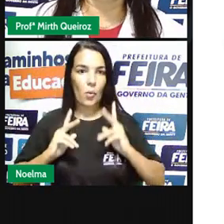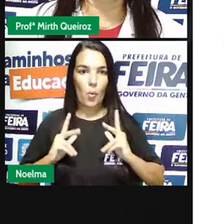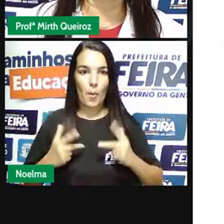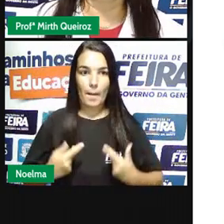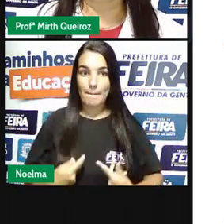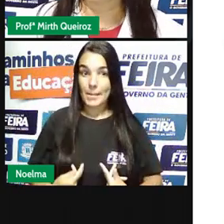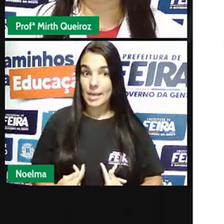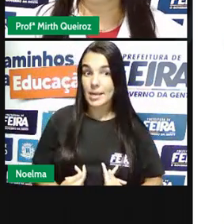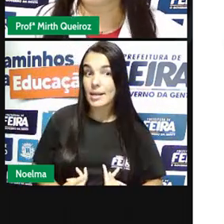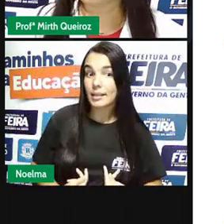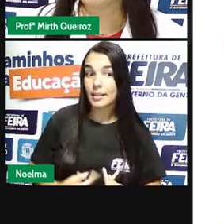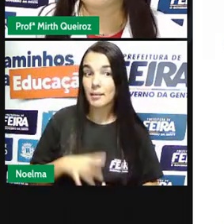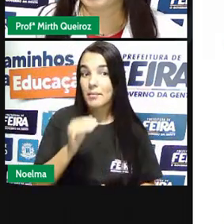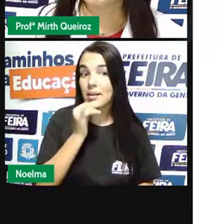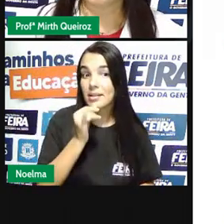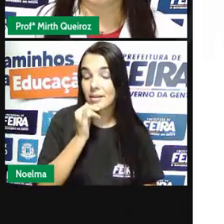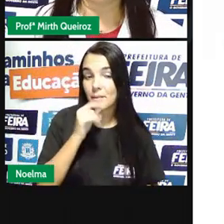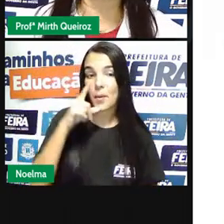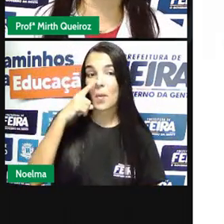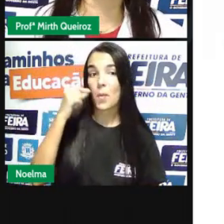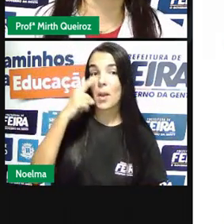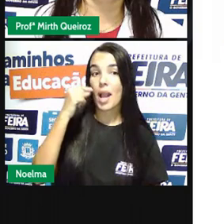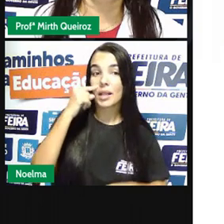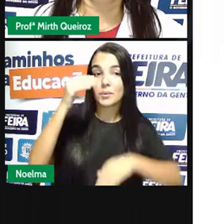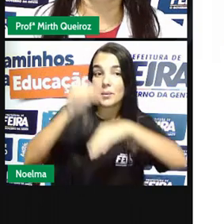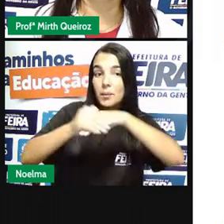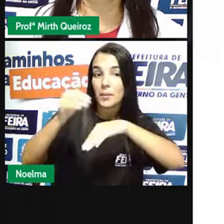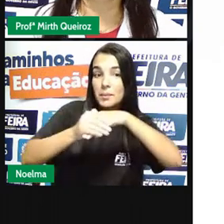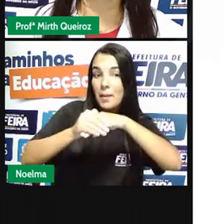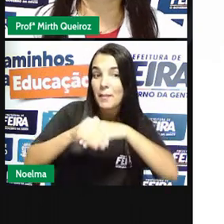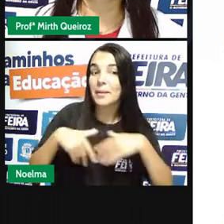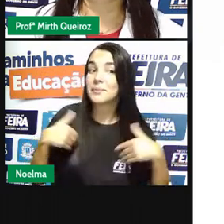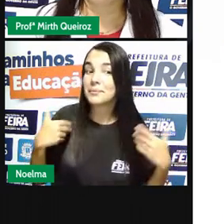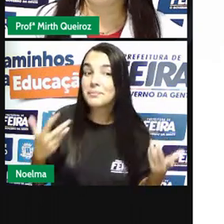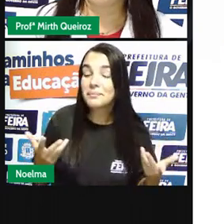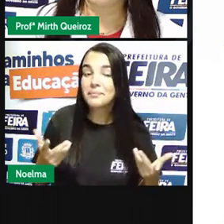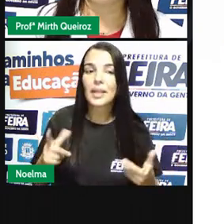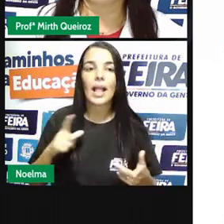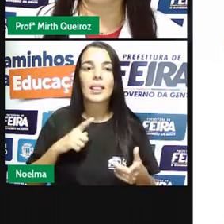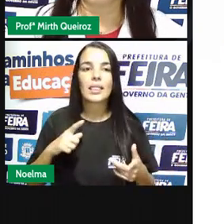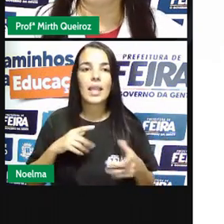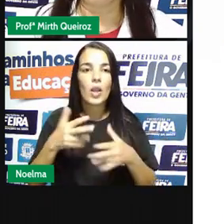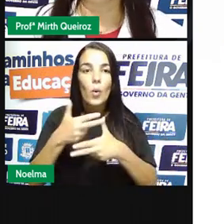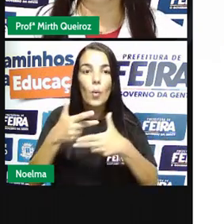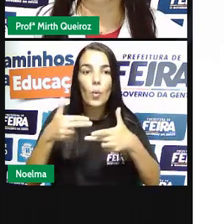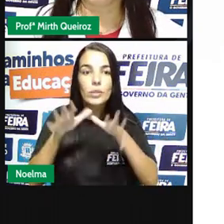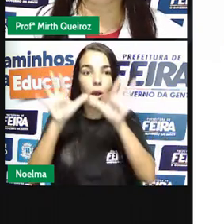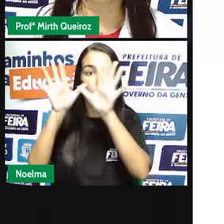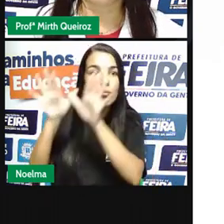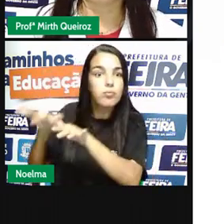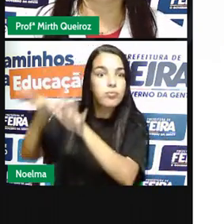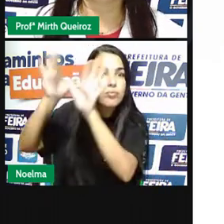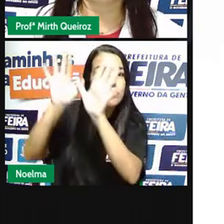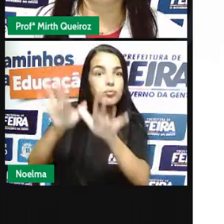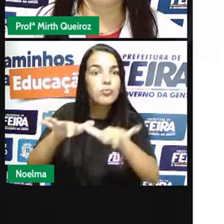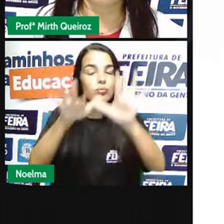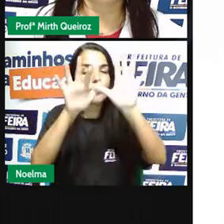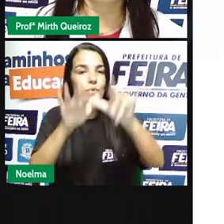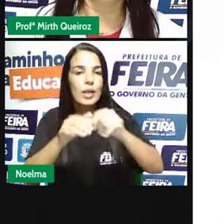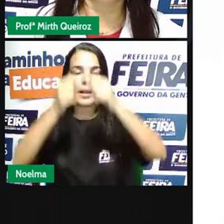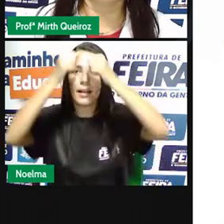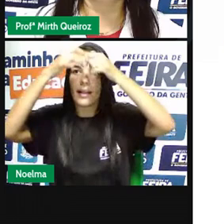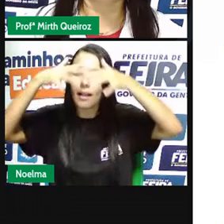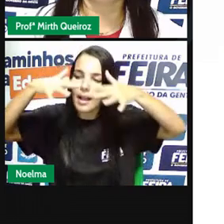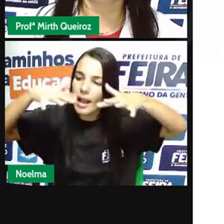é o por exemplo o Gato de Botas né objetos que voam esses seres Mágicos